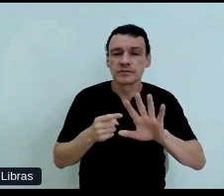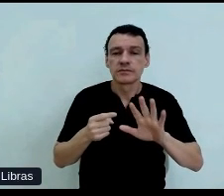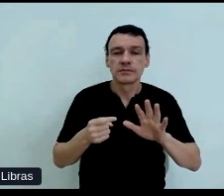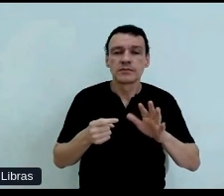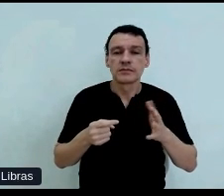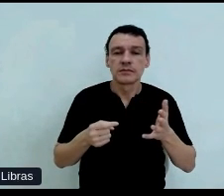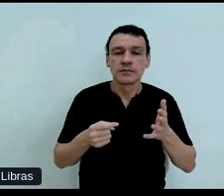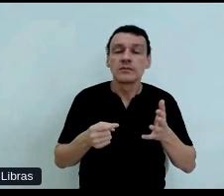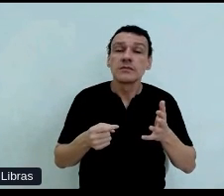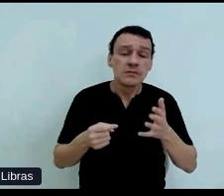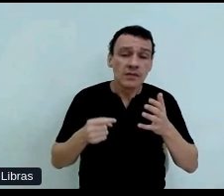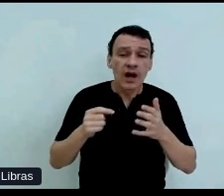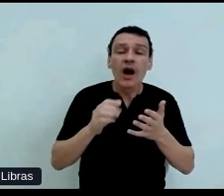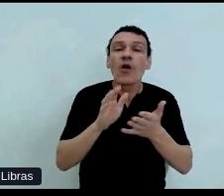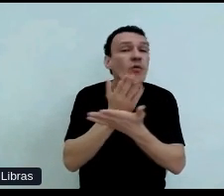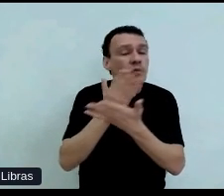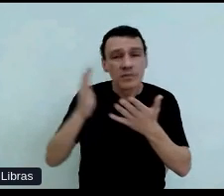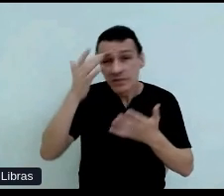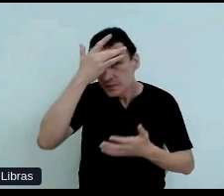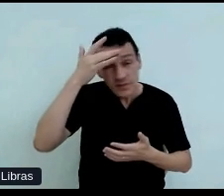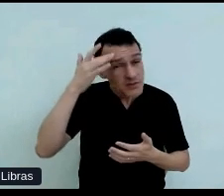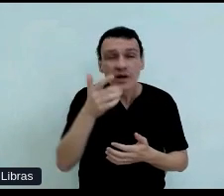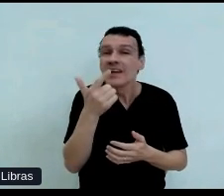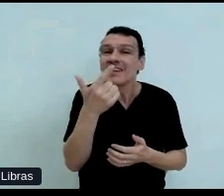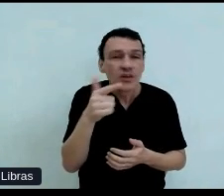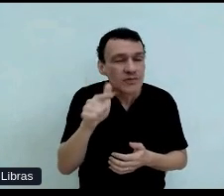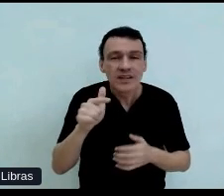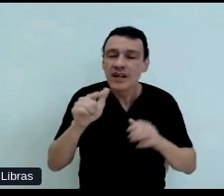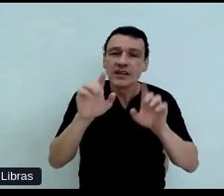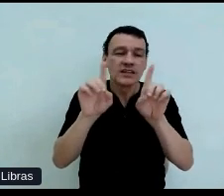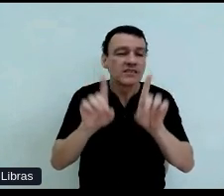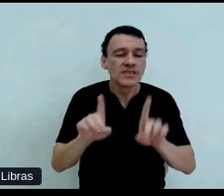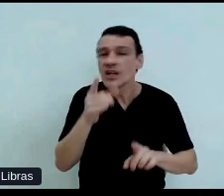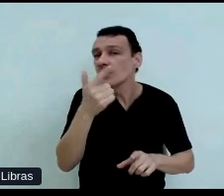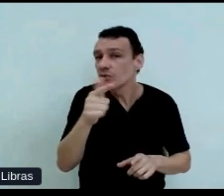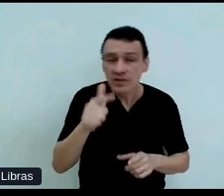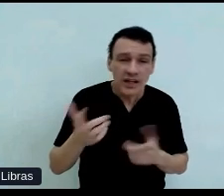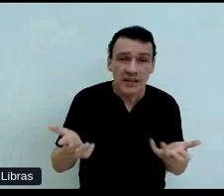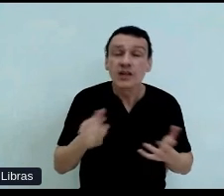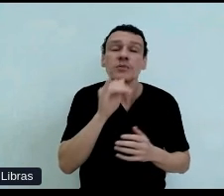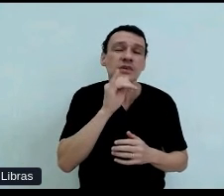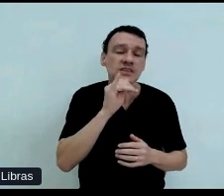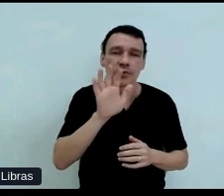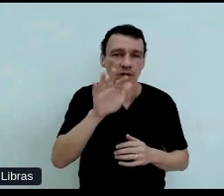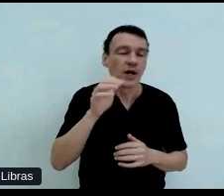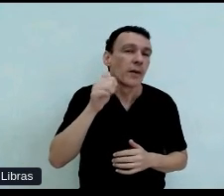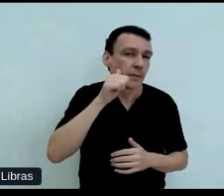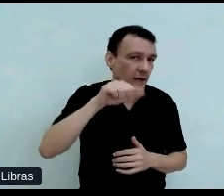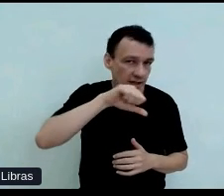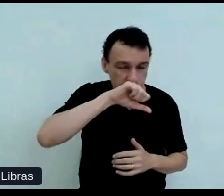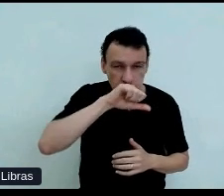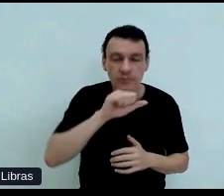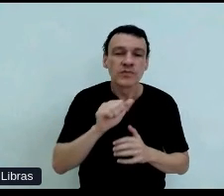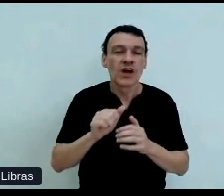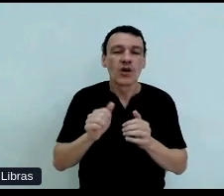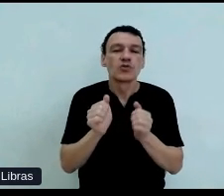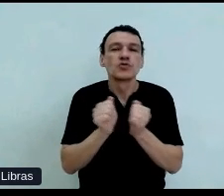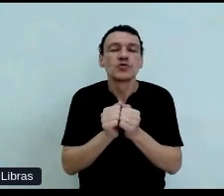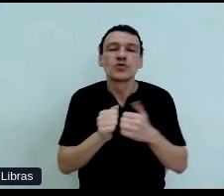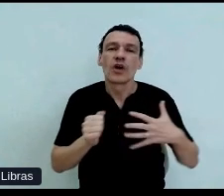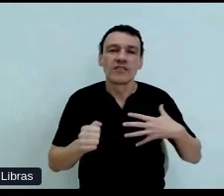aquelas rampas, elas servem para pessoas com deficiência, mas não só. Elas trouxeram acessibilidade